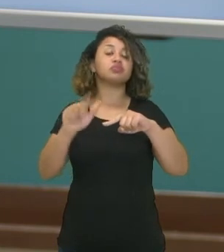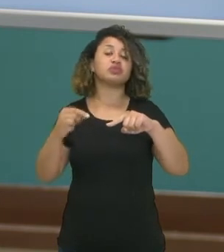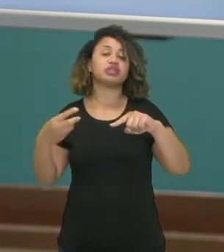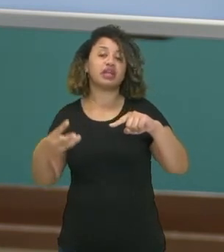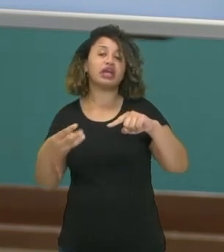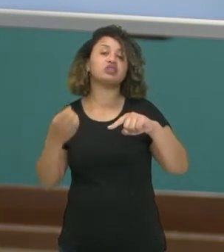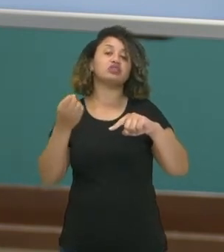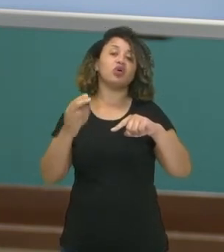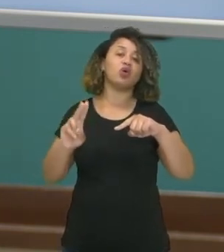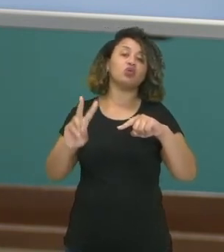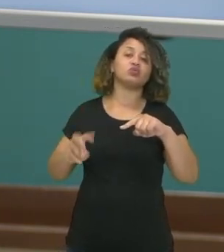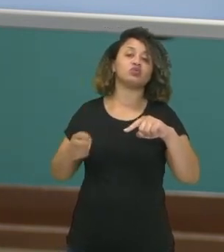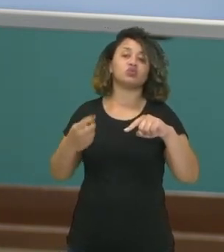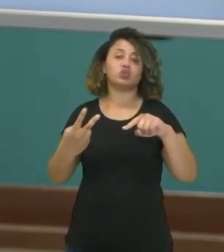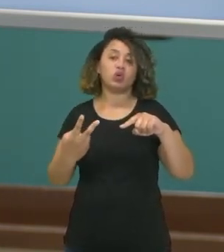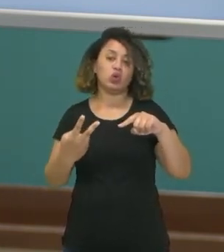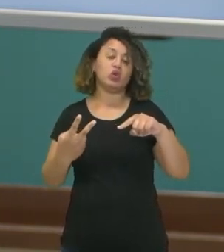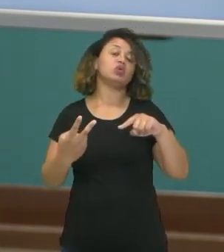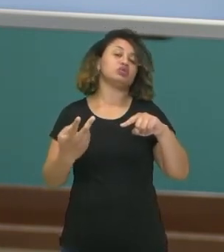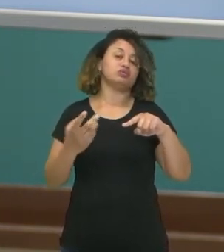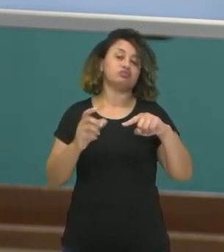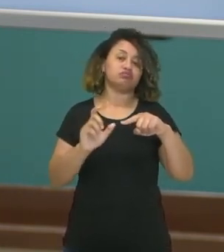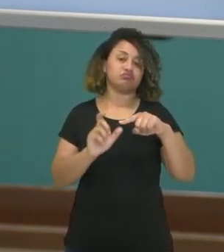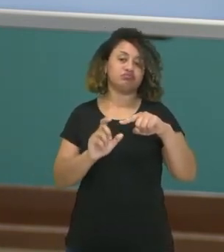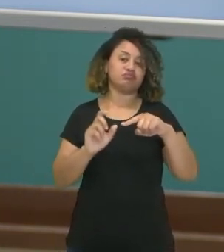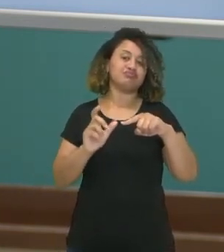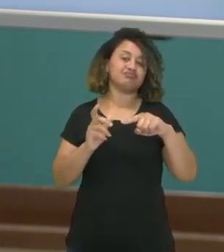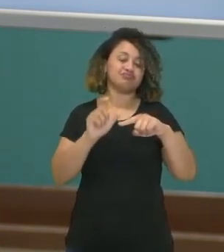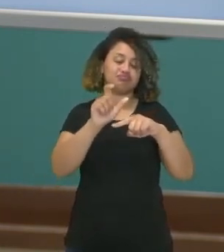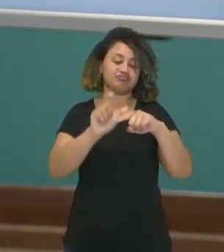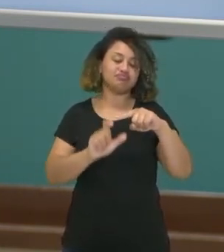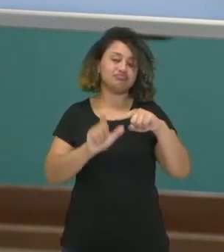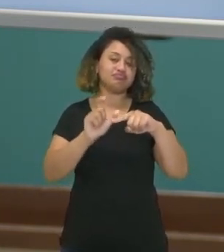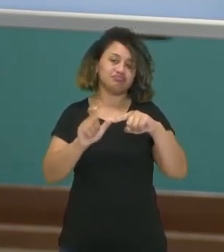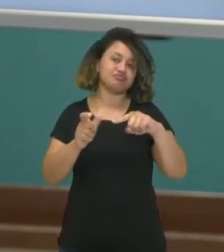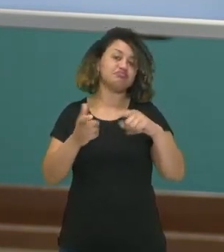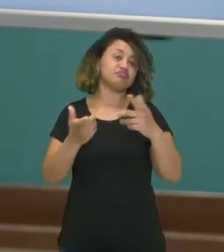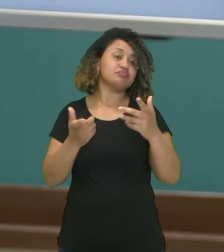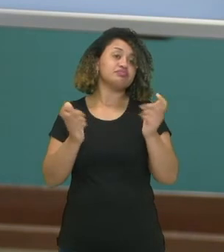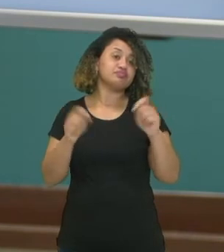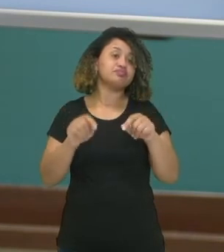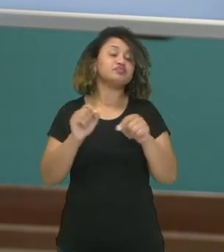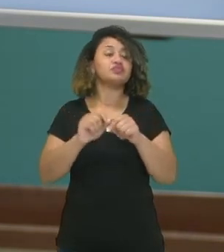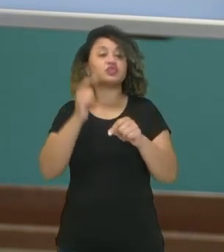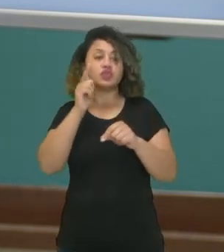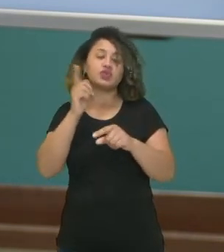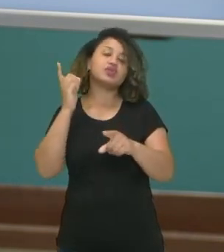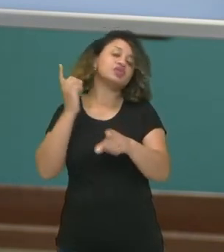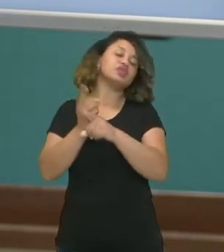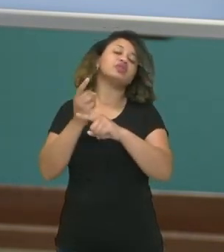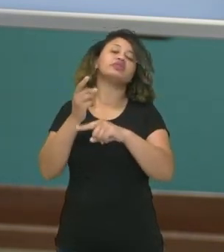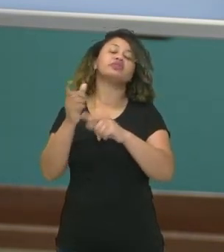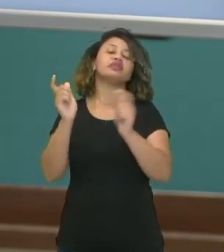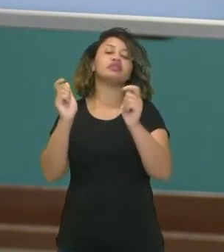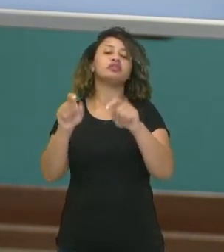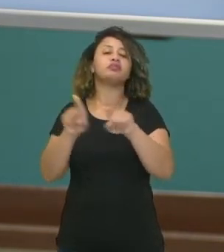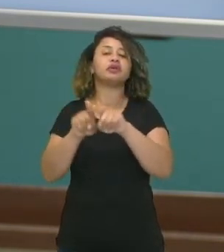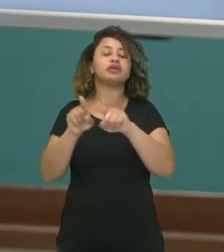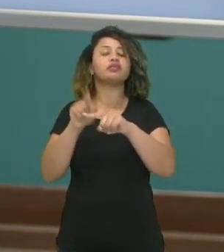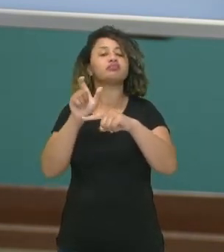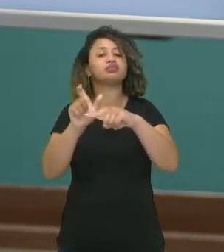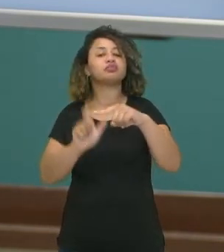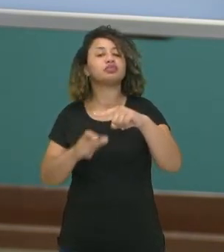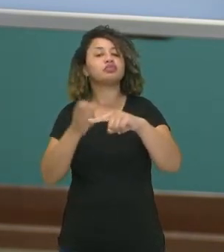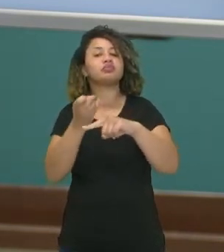proporção anterior pelo dobro, no caso desse exercício pelo triplo, e aí a gente encontra aqui o número